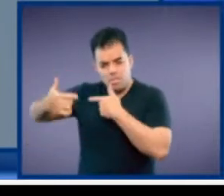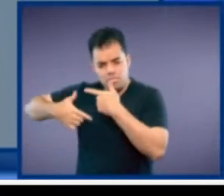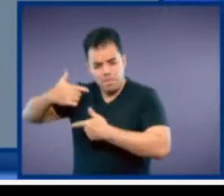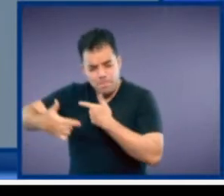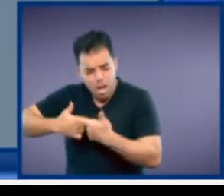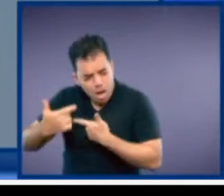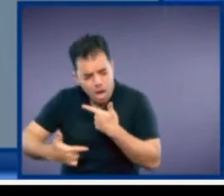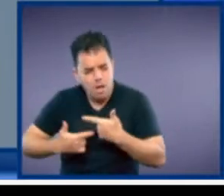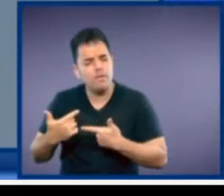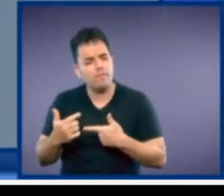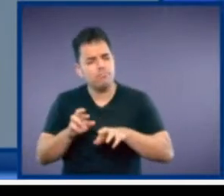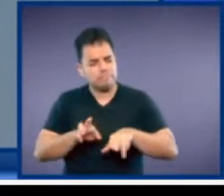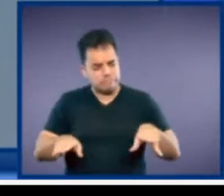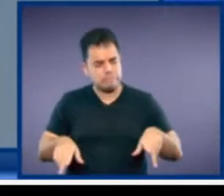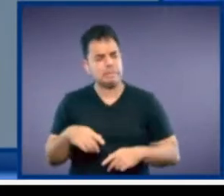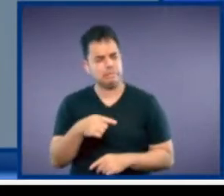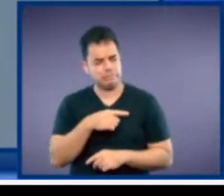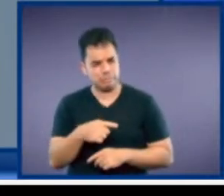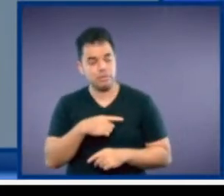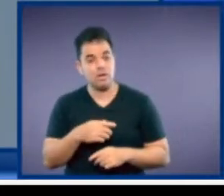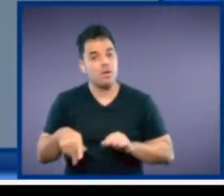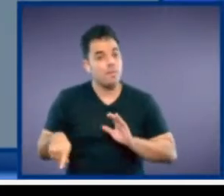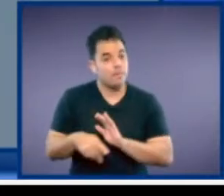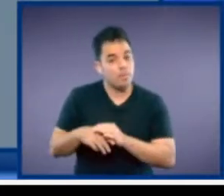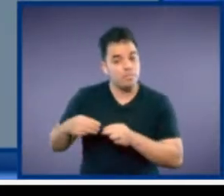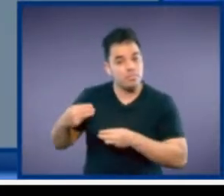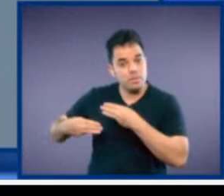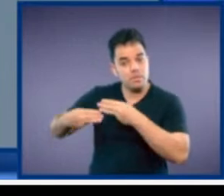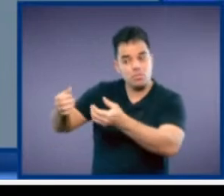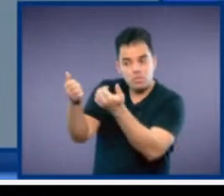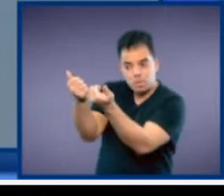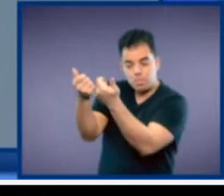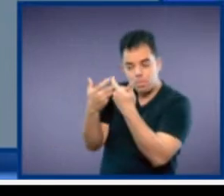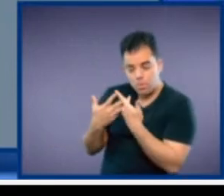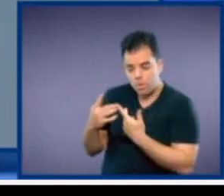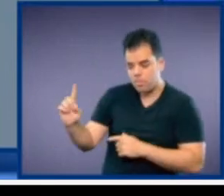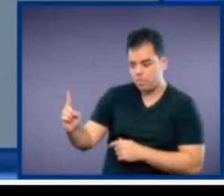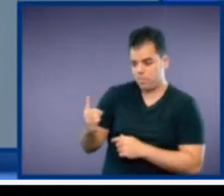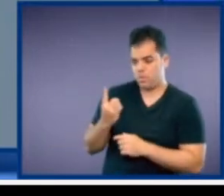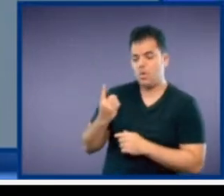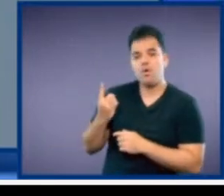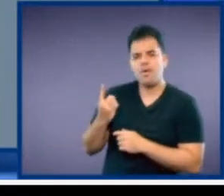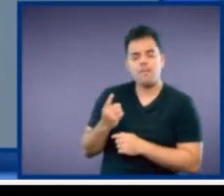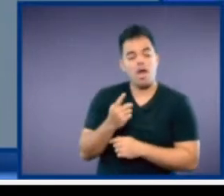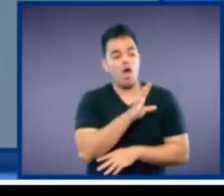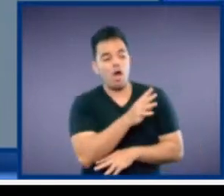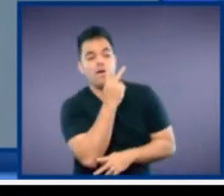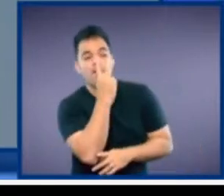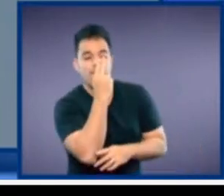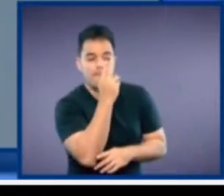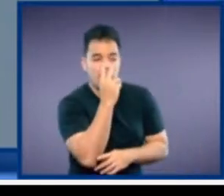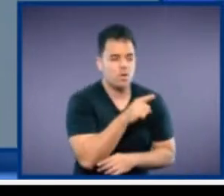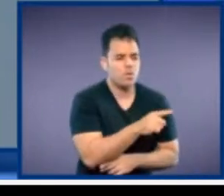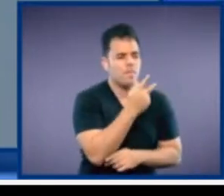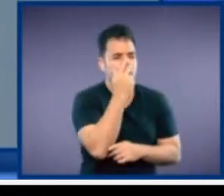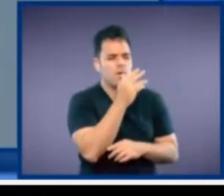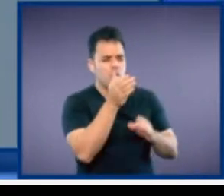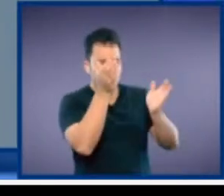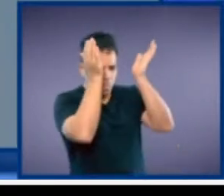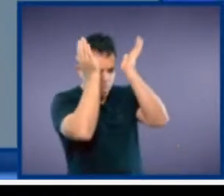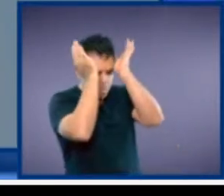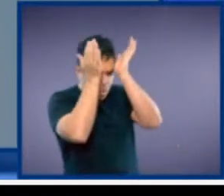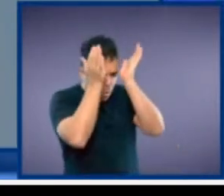processo. Como o ministro Anastasia nos disse certa feita, a impressão é de que tinha uma cabeça de burro enterrada